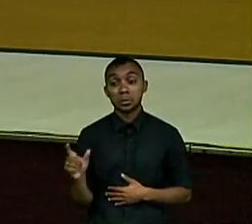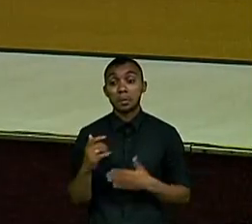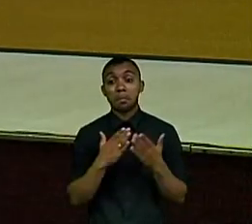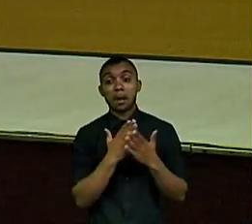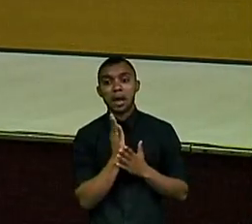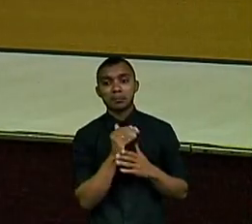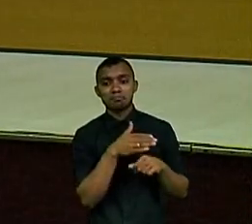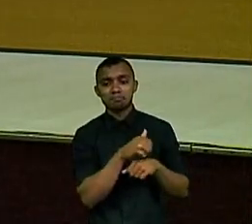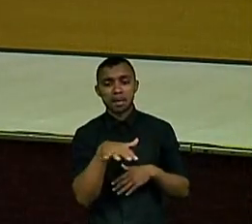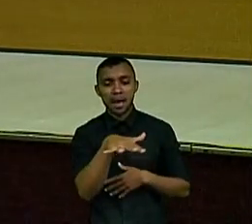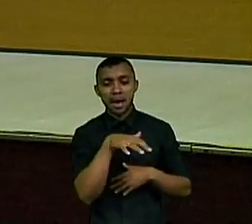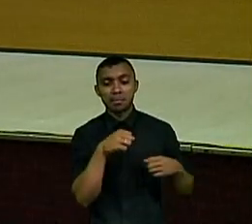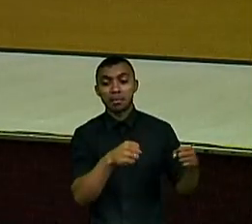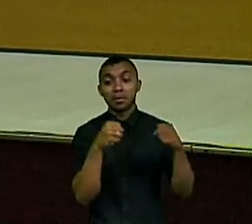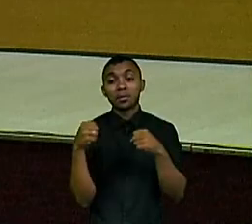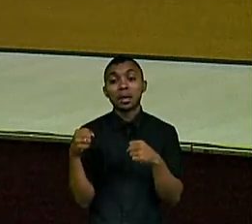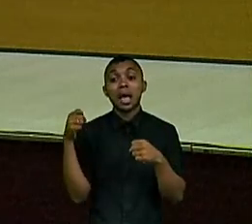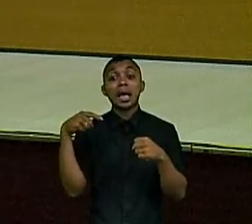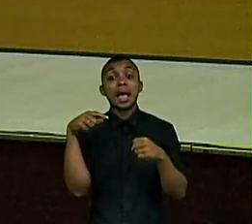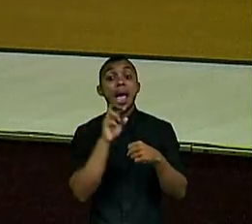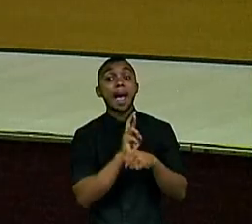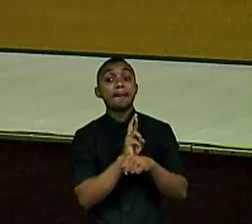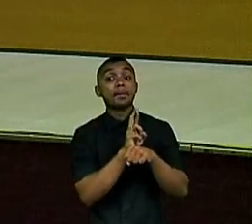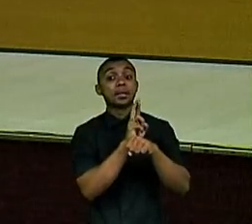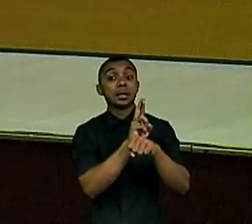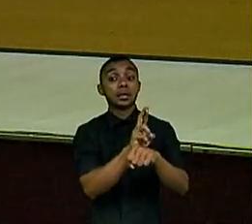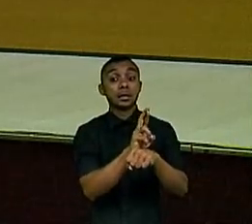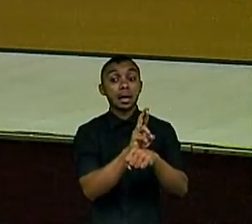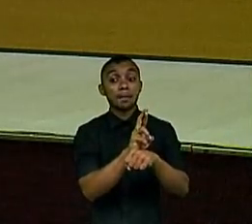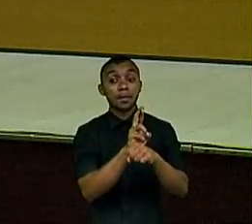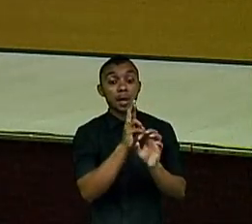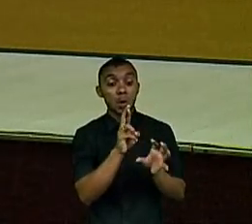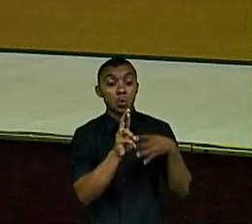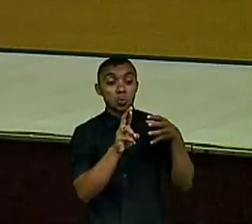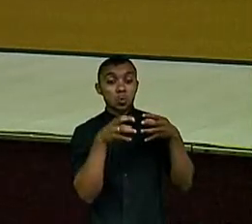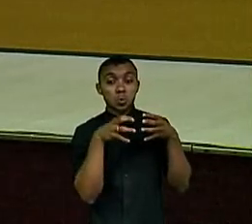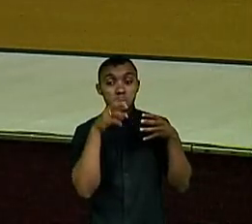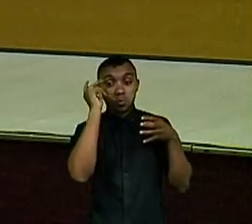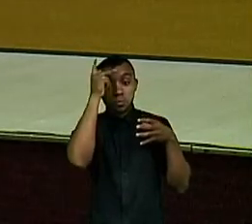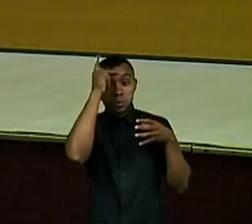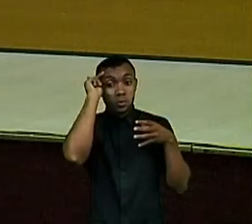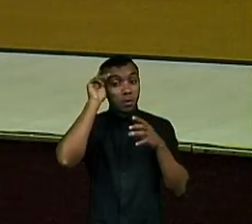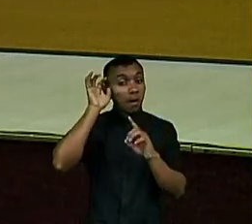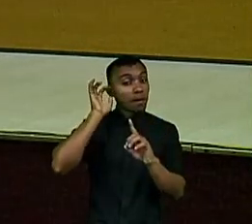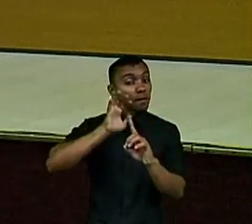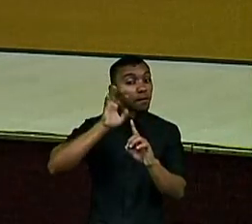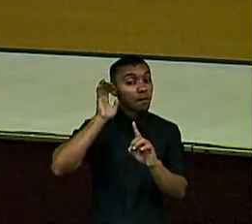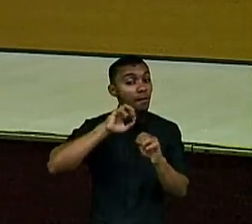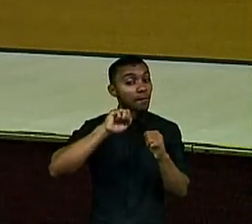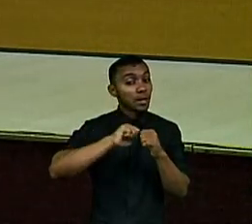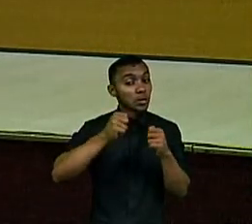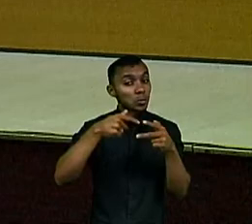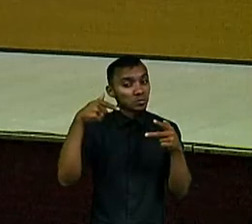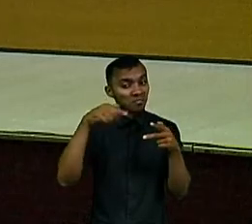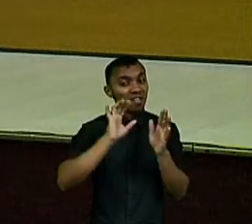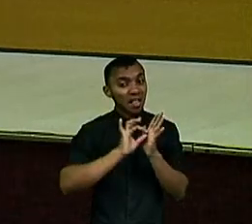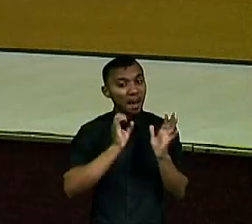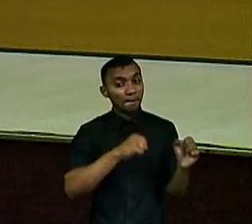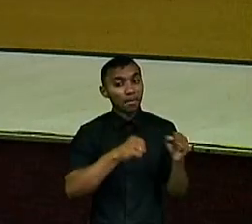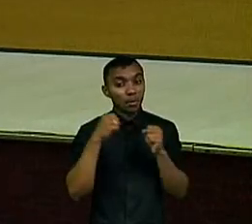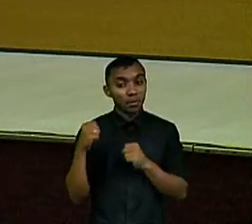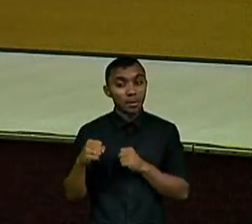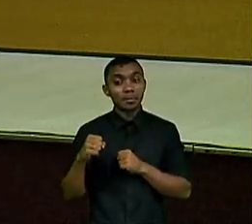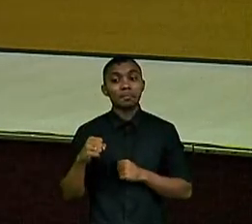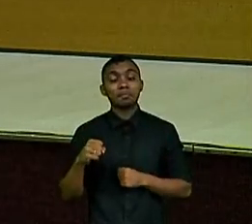quem está ali um representante de interesses de outros grupos não necessariamente João do parte dele então mais importante